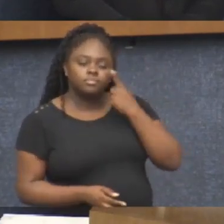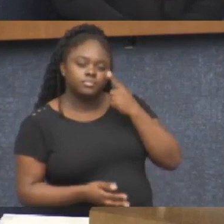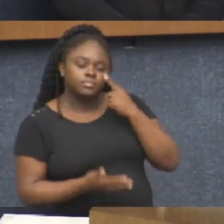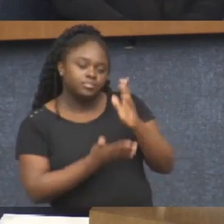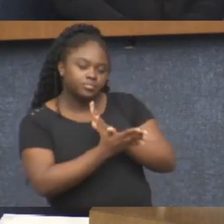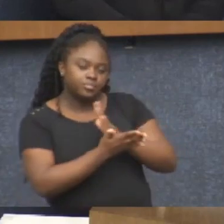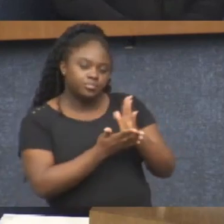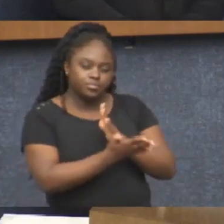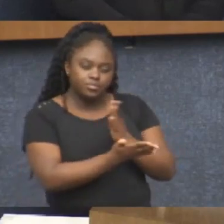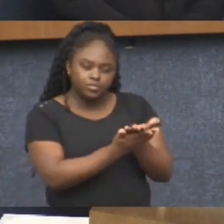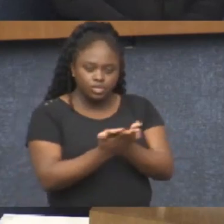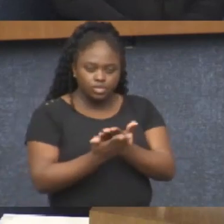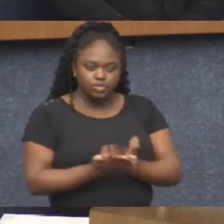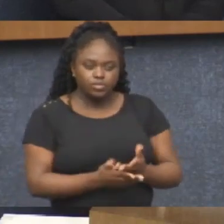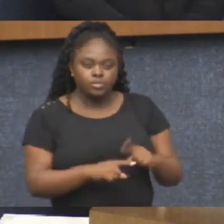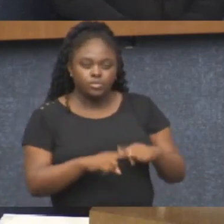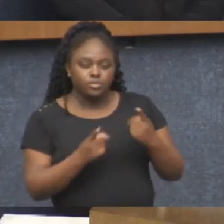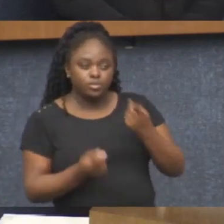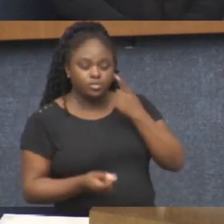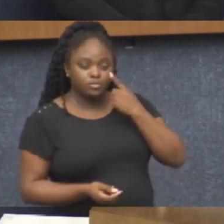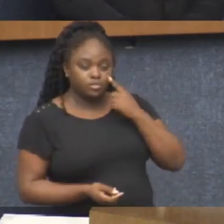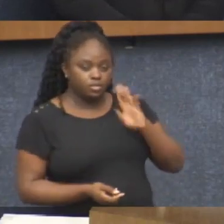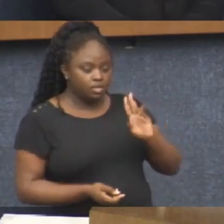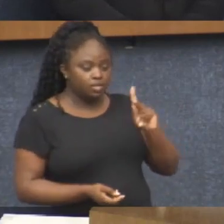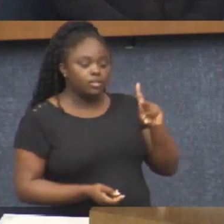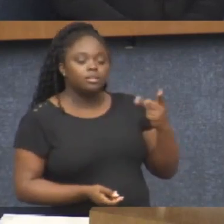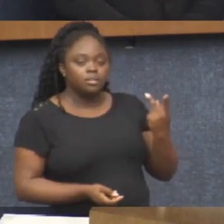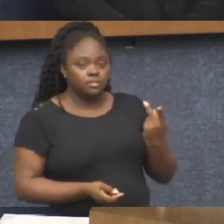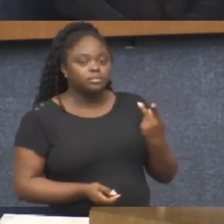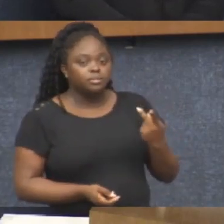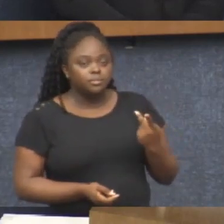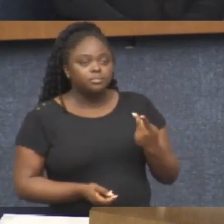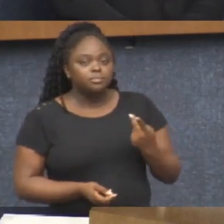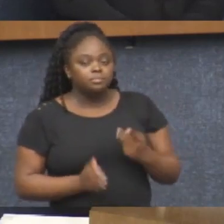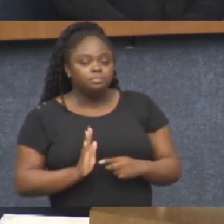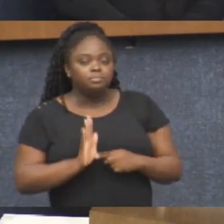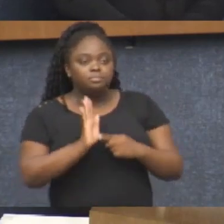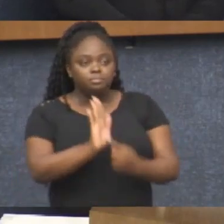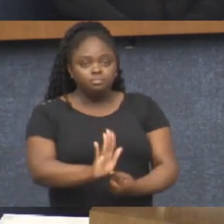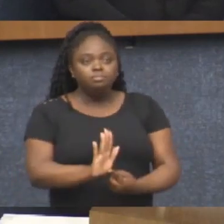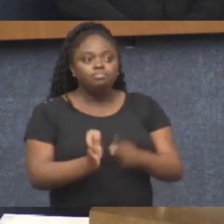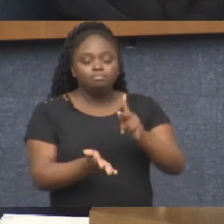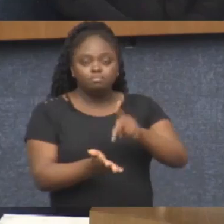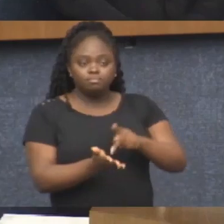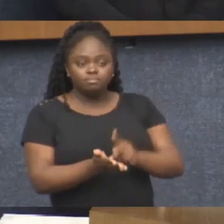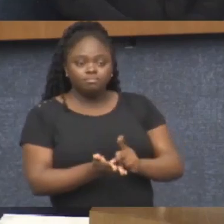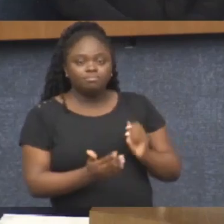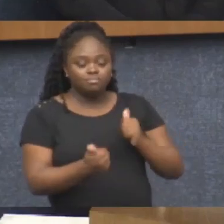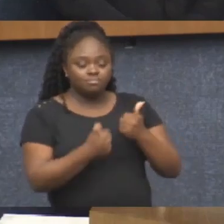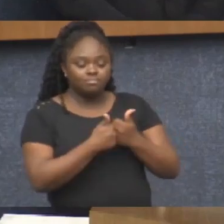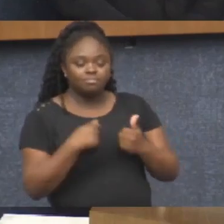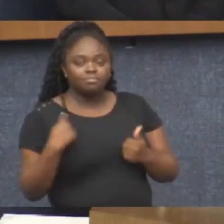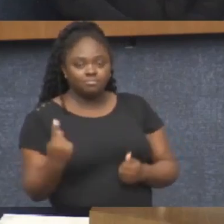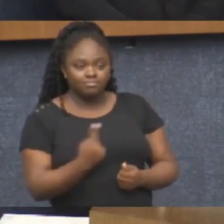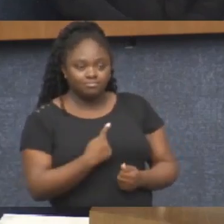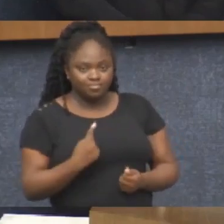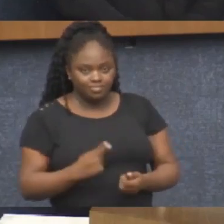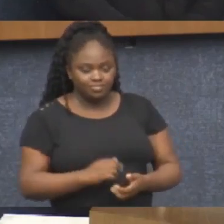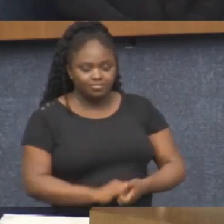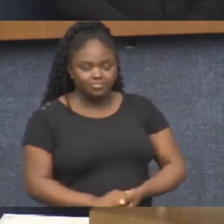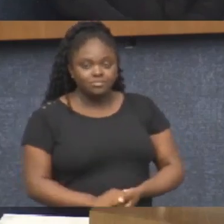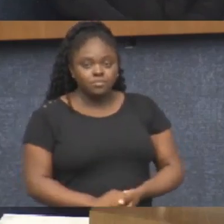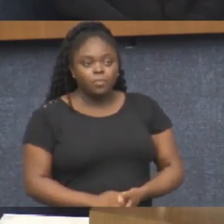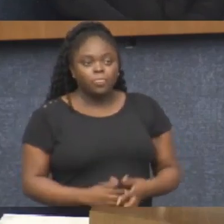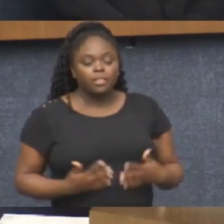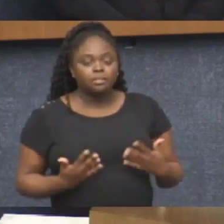alguns outros estudos, mas que, vendo de Belo Horizonte, de fato, isso, né, traz muito mais a realidade para perto da gente. O desejo é esse,